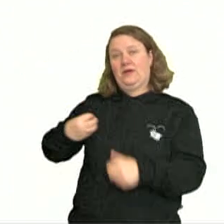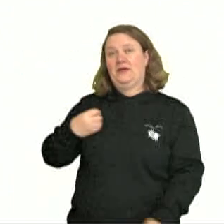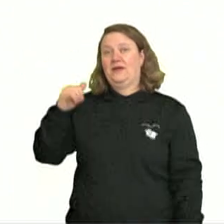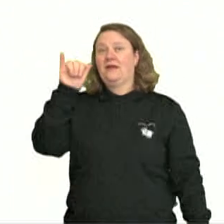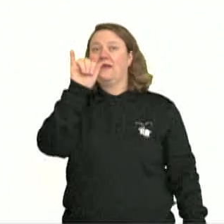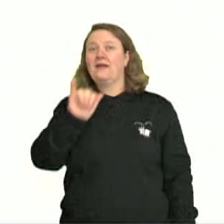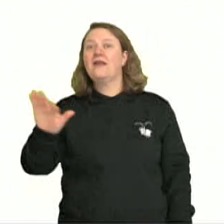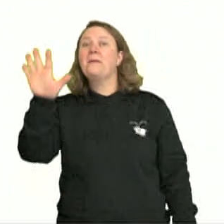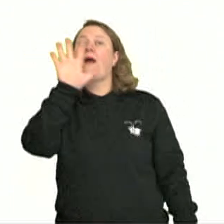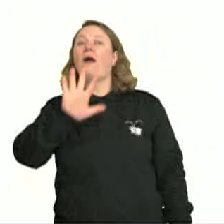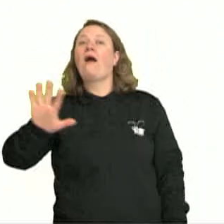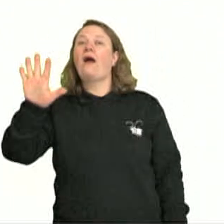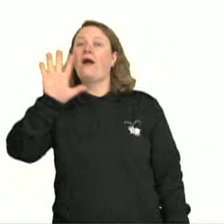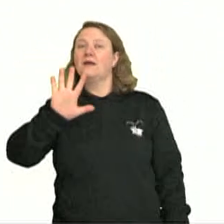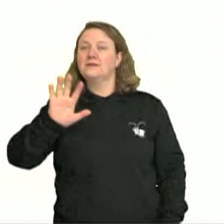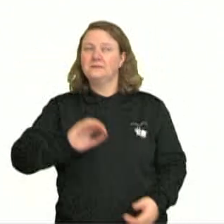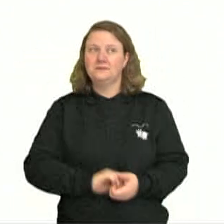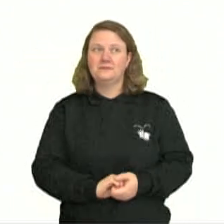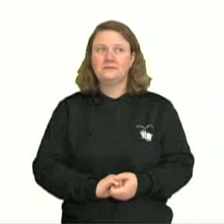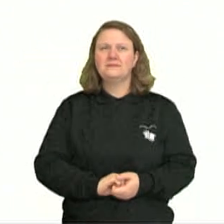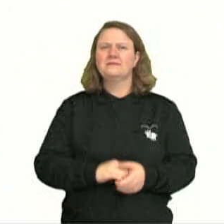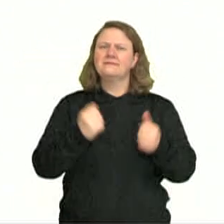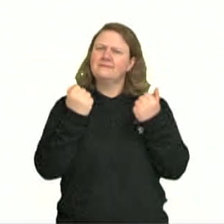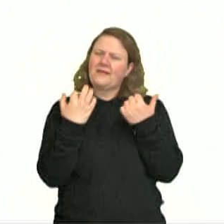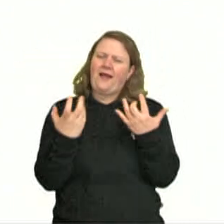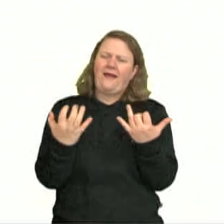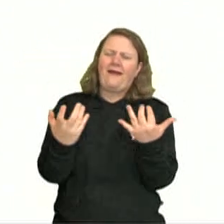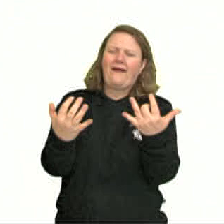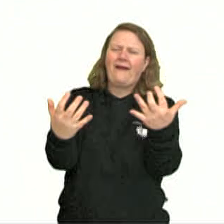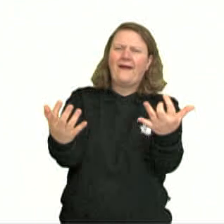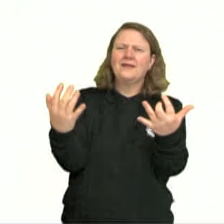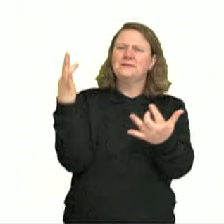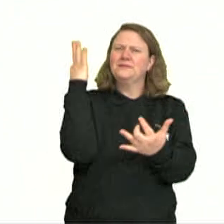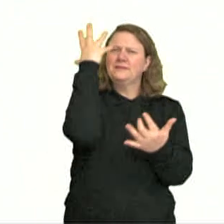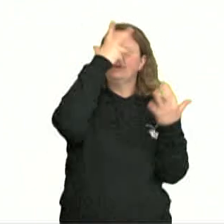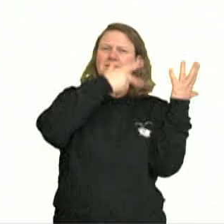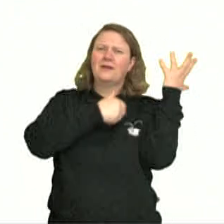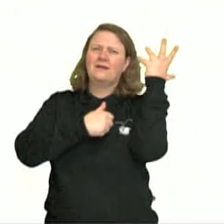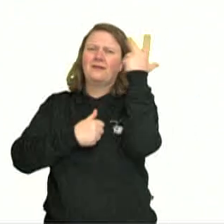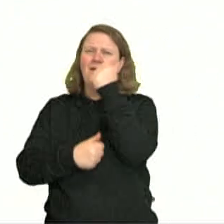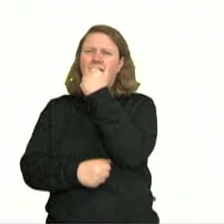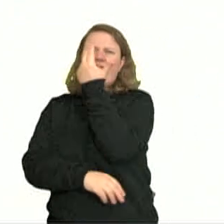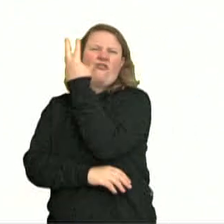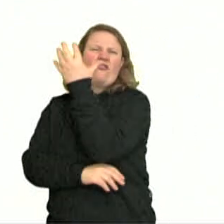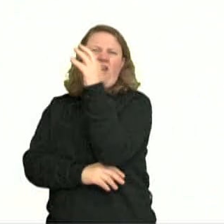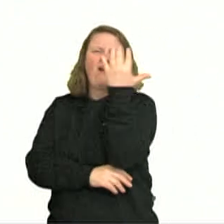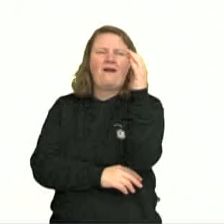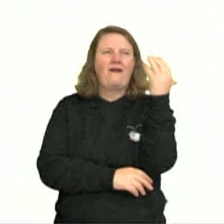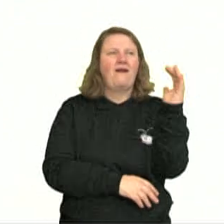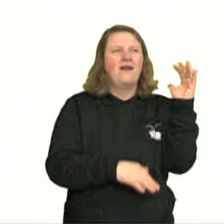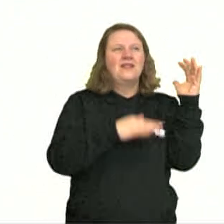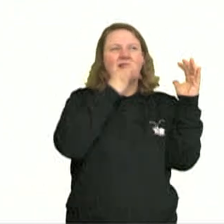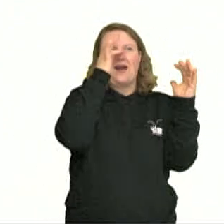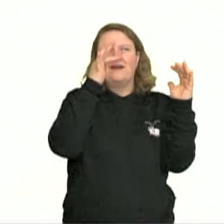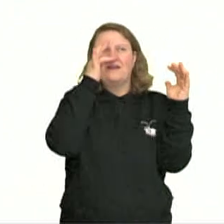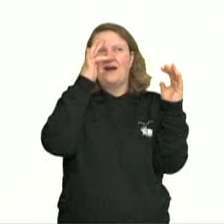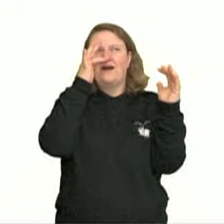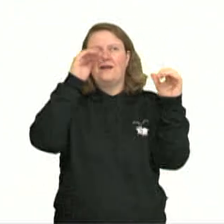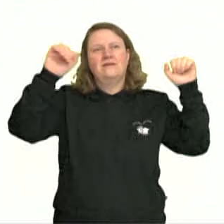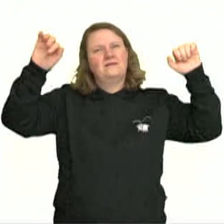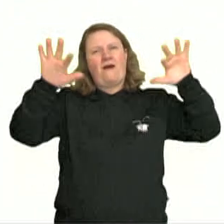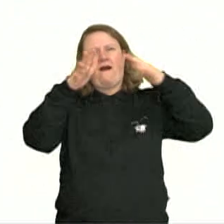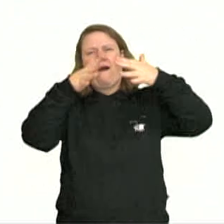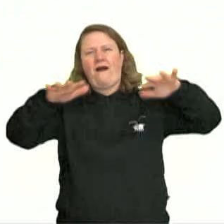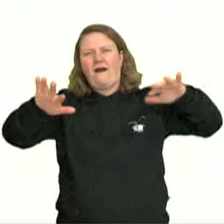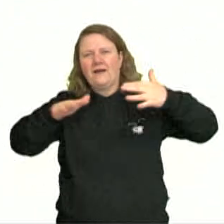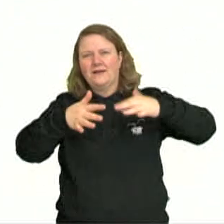figura feminina no meio de um campo, uma imagem bastante bucólica, né? Com folhas que caem sobre esta bela